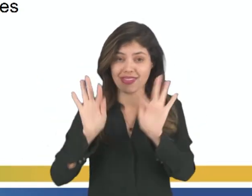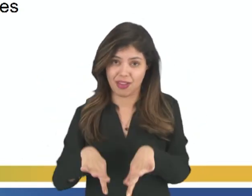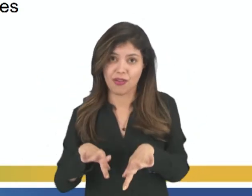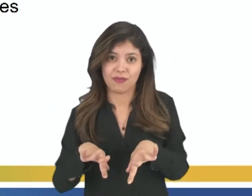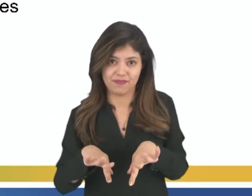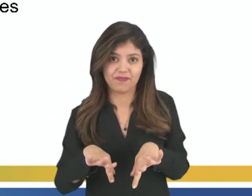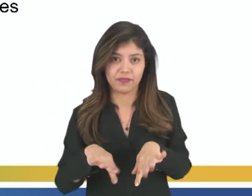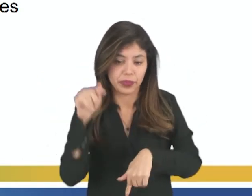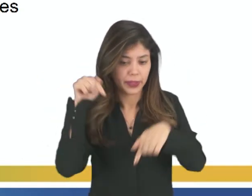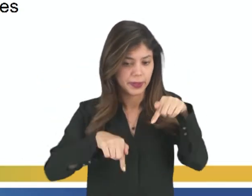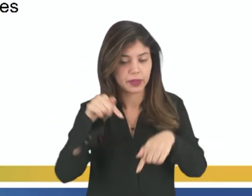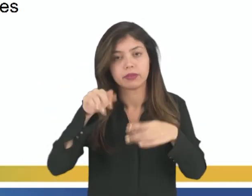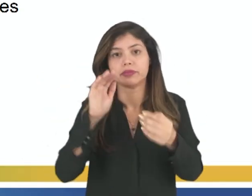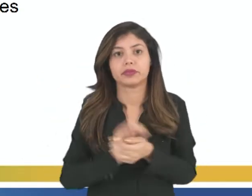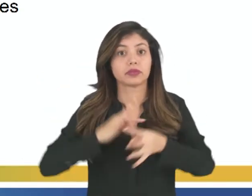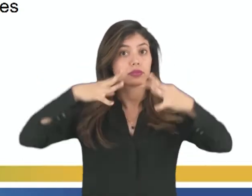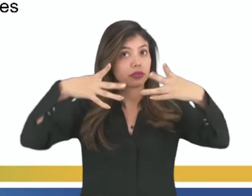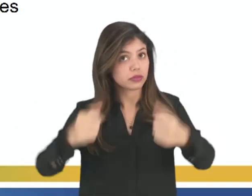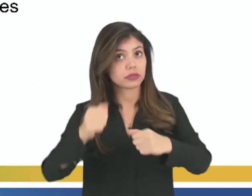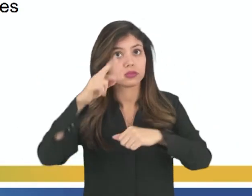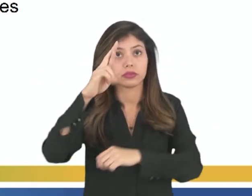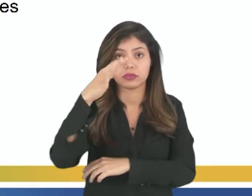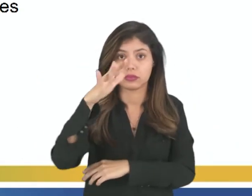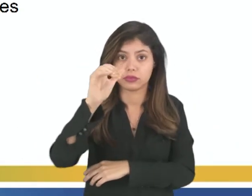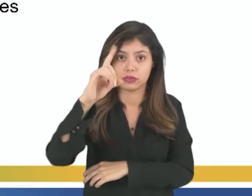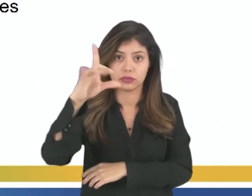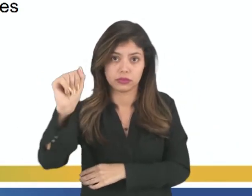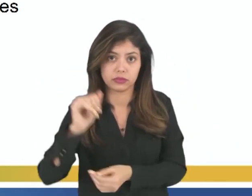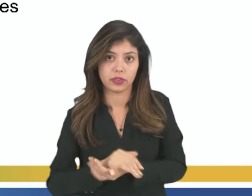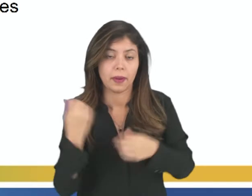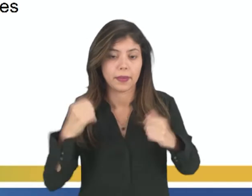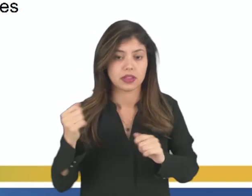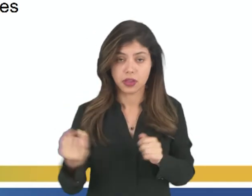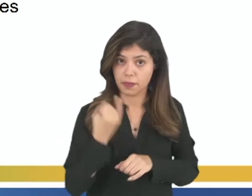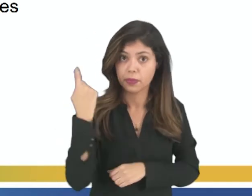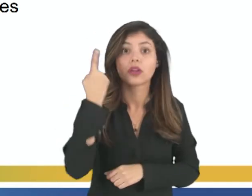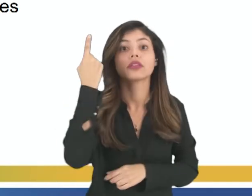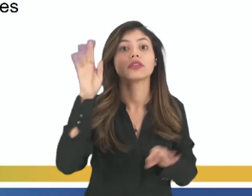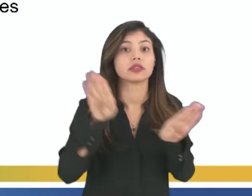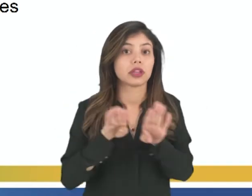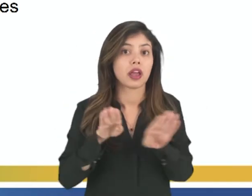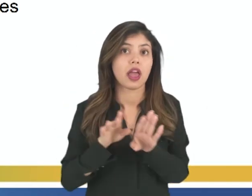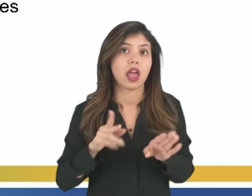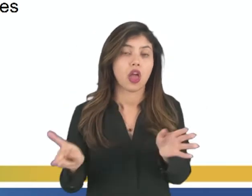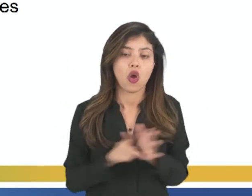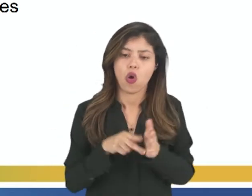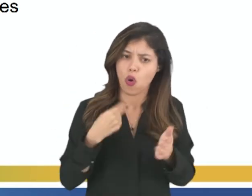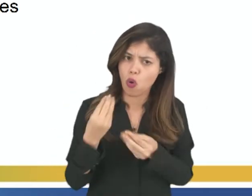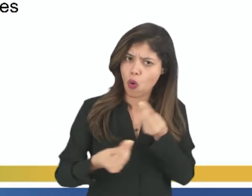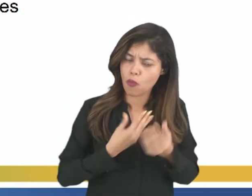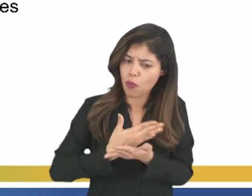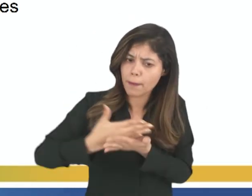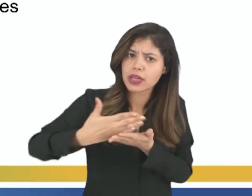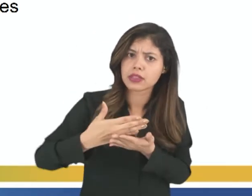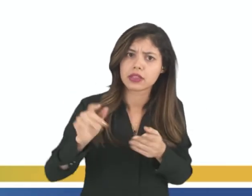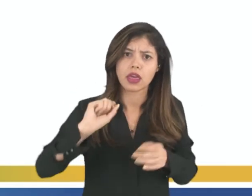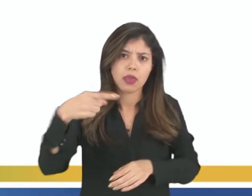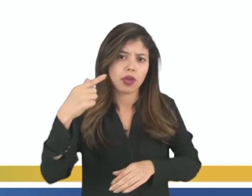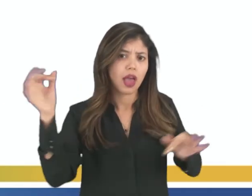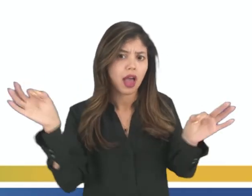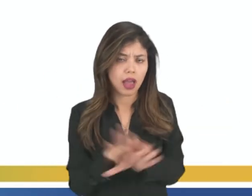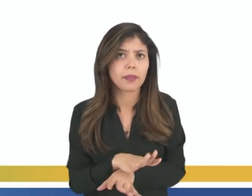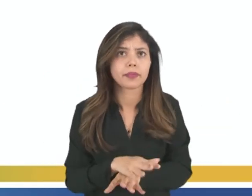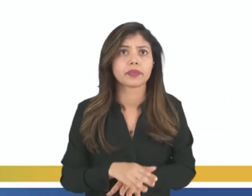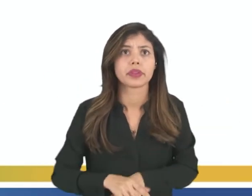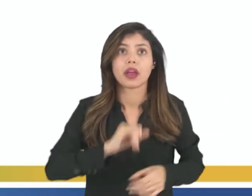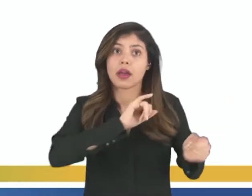química. Então, toda equação química depende exclusivamente da maneira como ela começa e da maneira como ela termina. Então, para